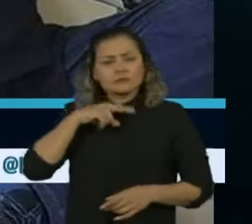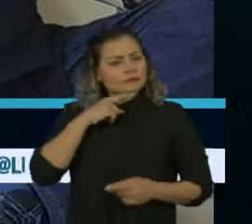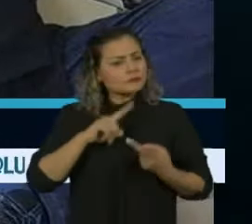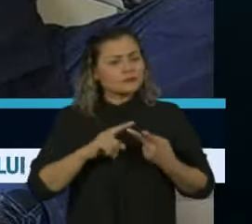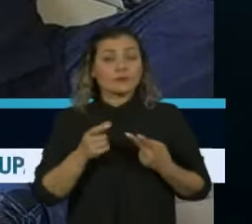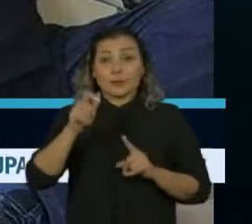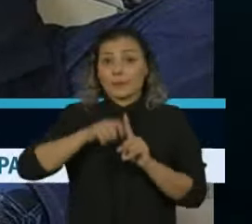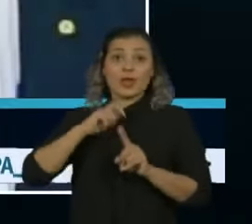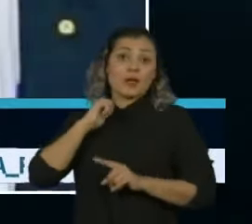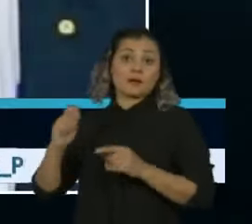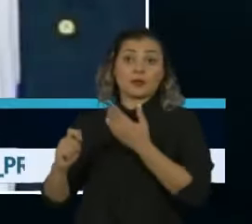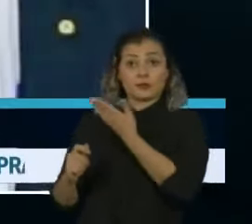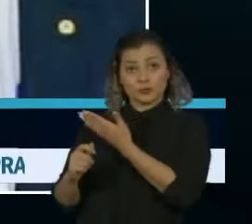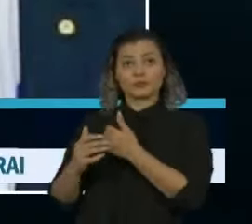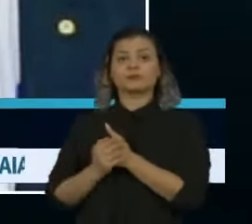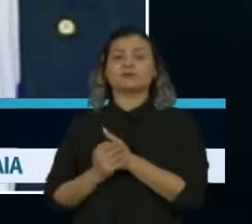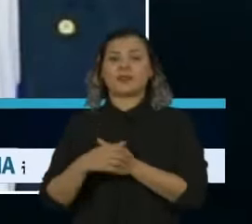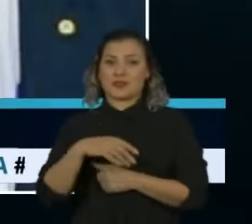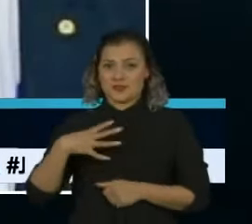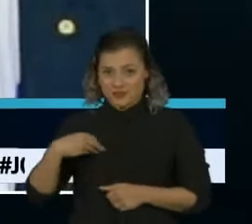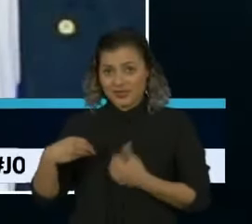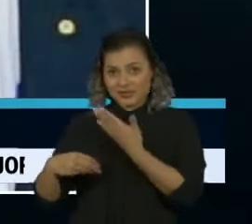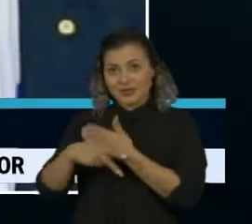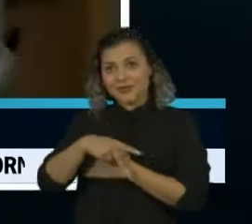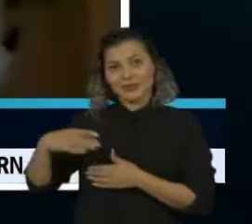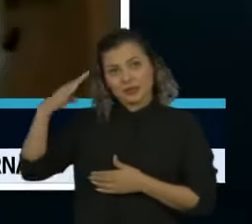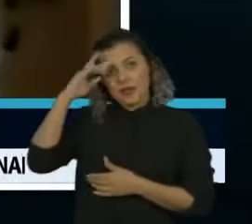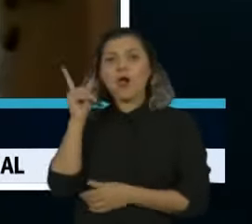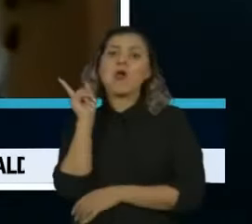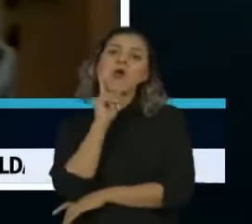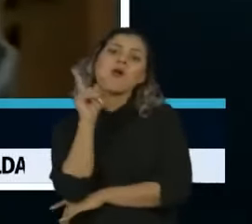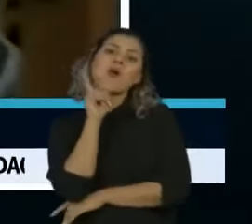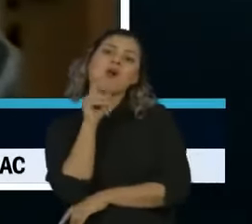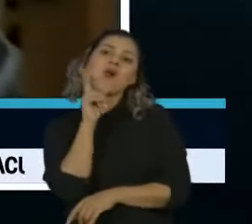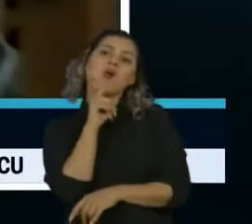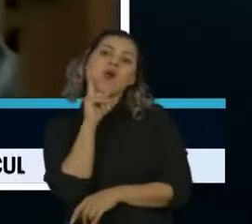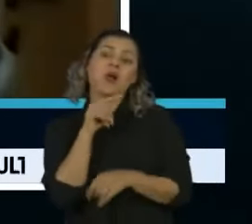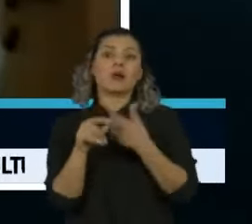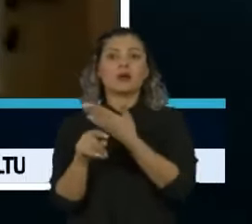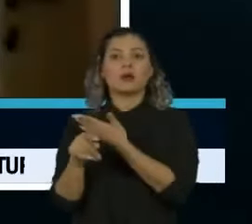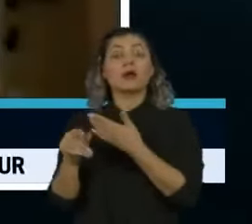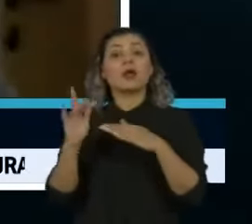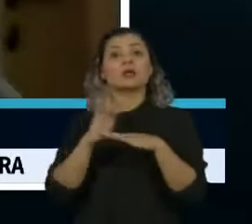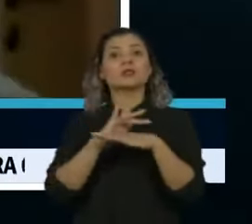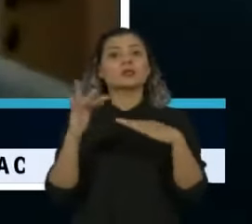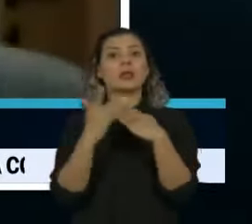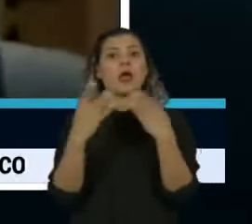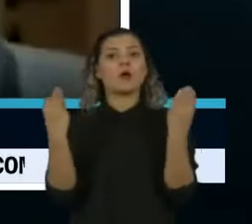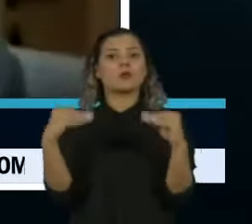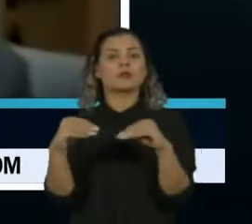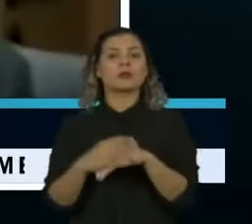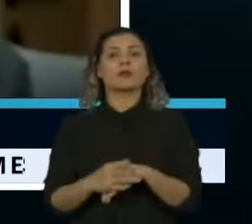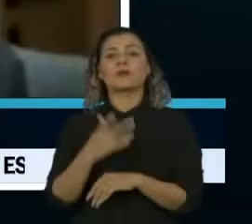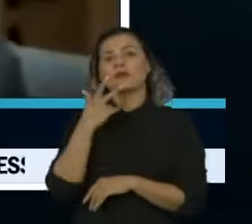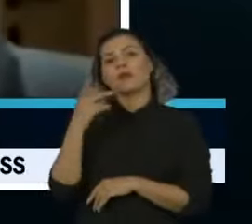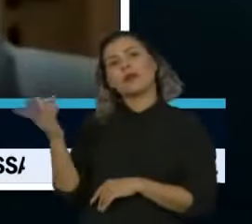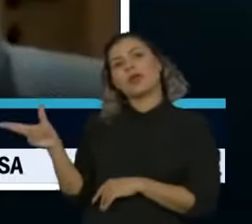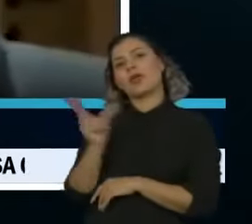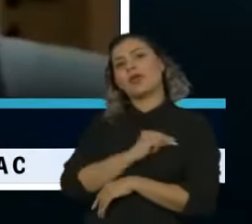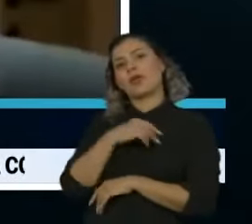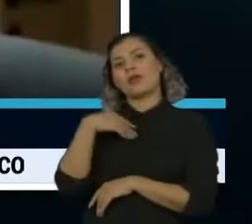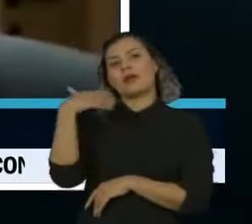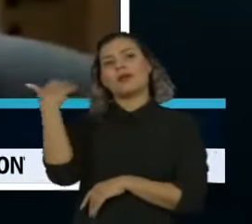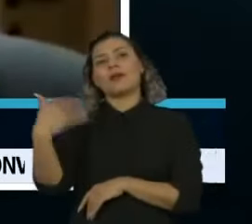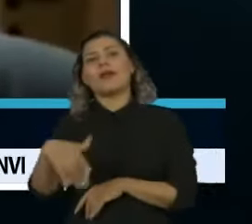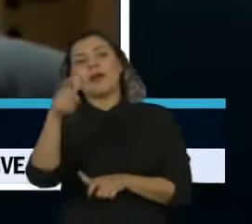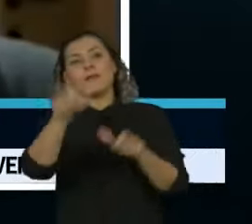o filho 04 de Jair Bolsonaro ironizou a doença em transmissão numa rede social. Disse que era história para trancar